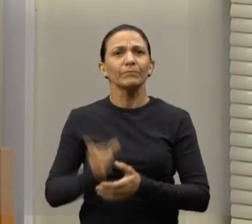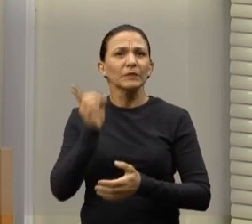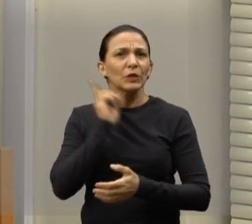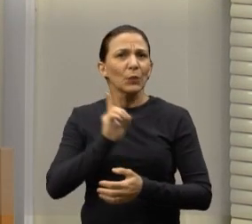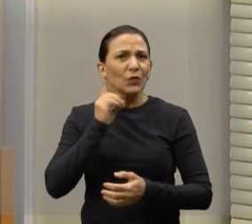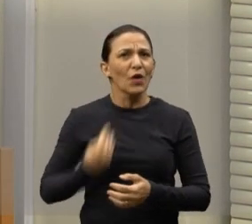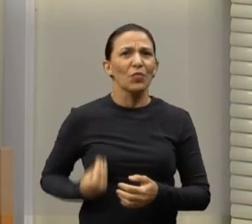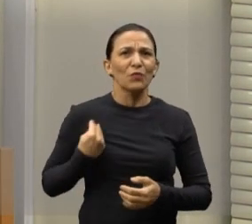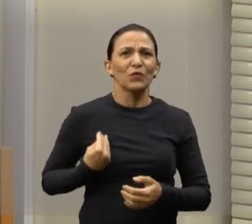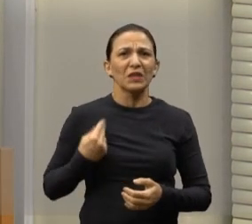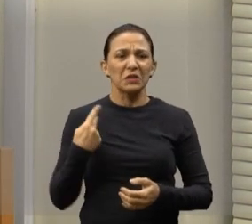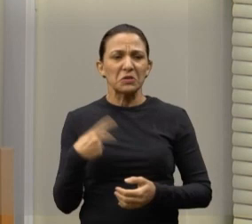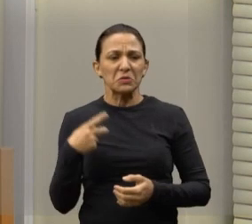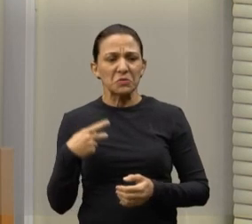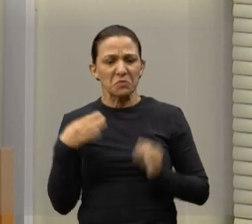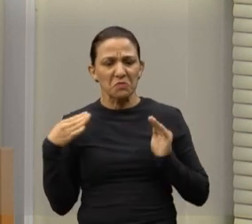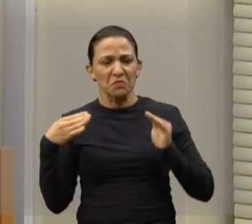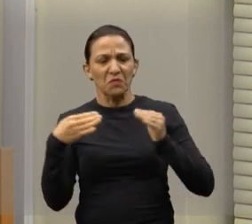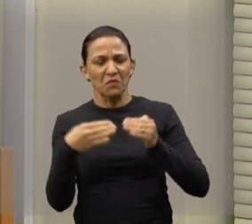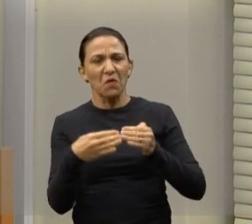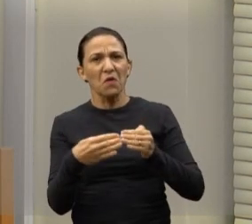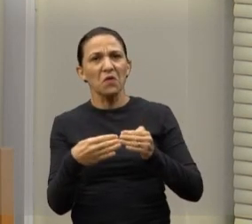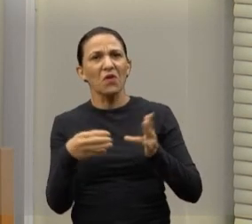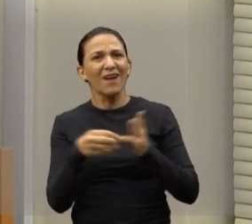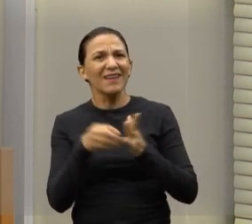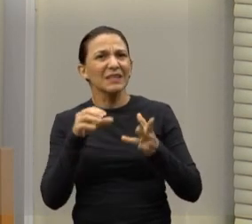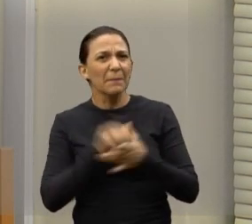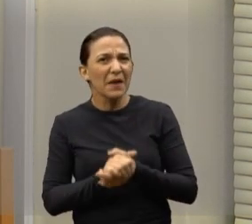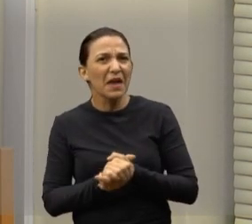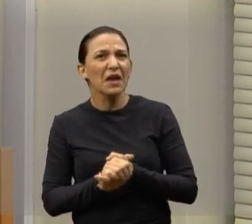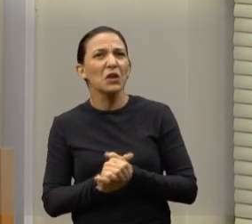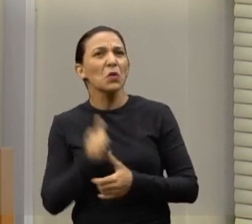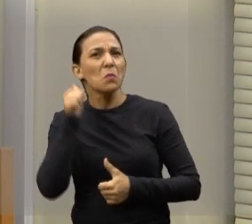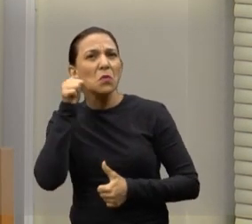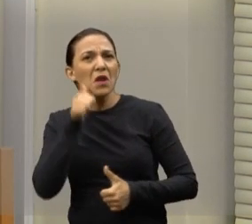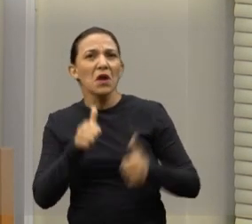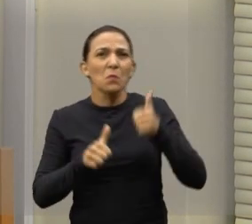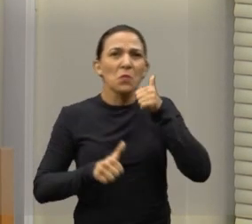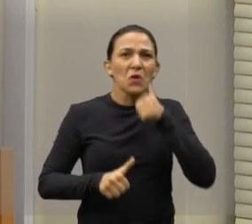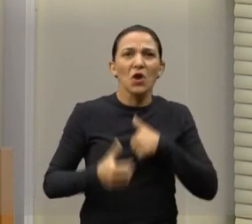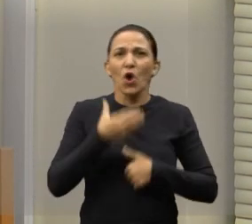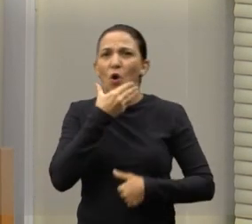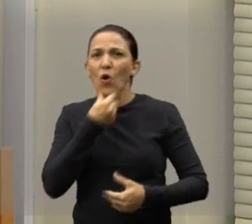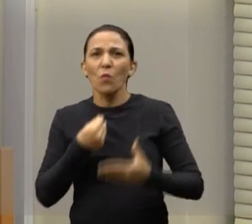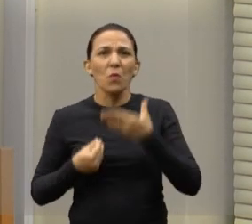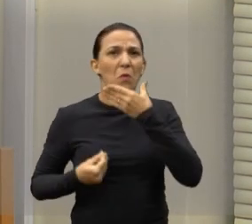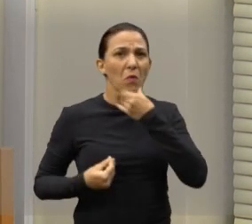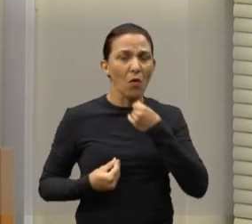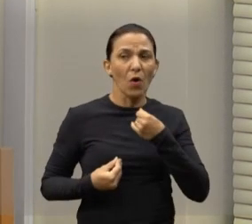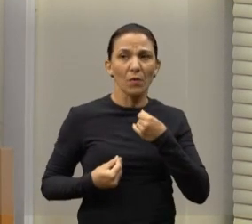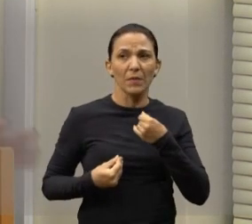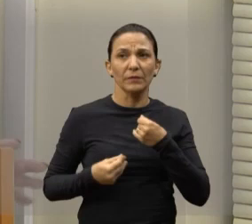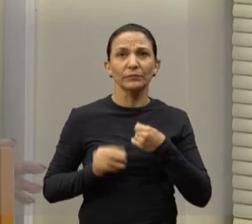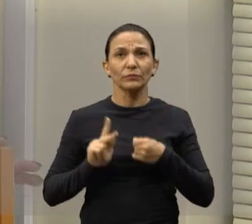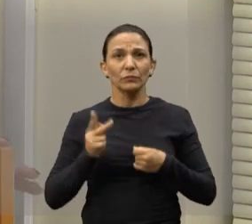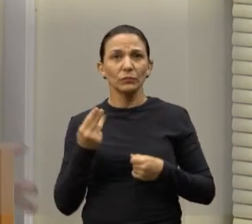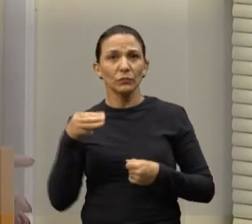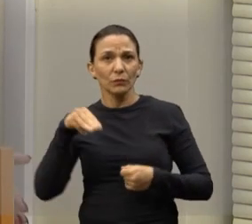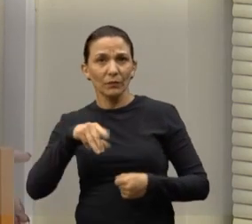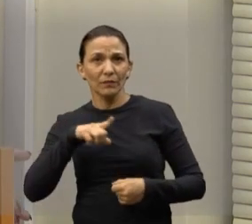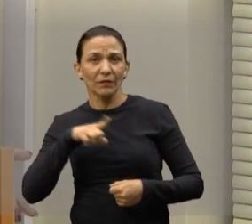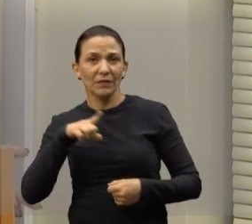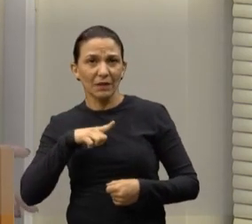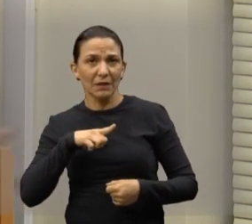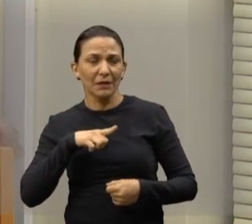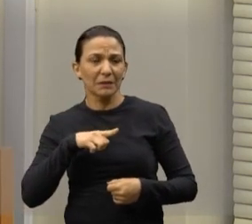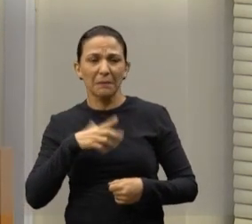o seu mandato para falar de casamento homoafetivo de direitos homossexuais até porque o Brasil é um país que não tem